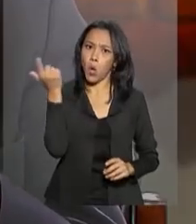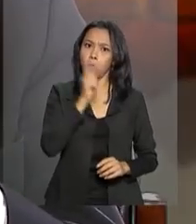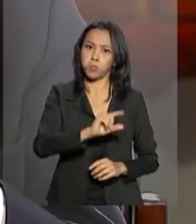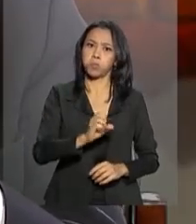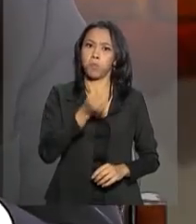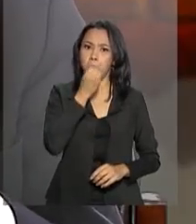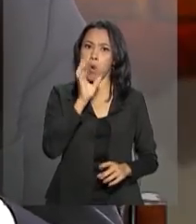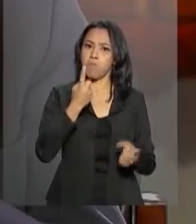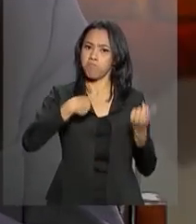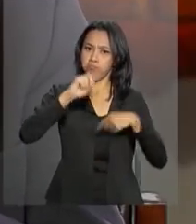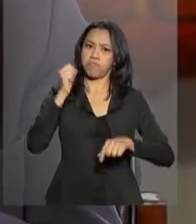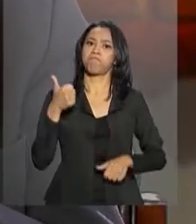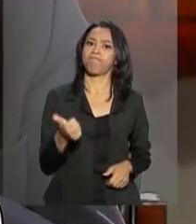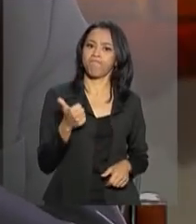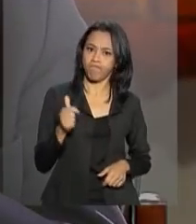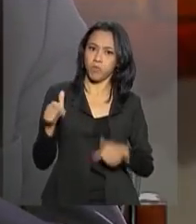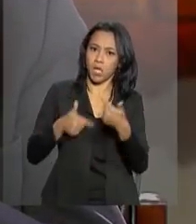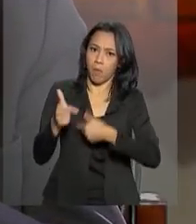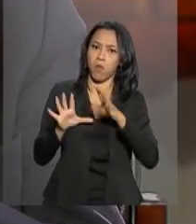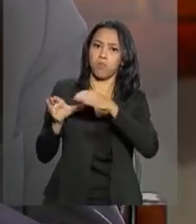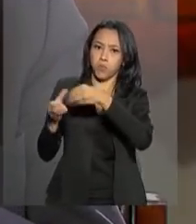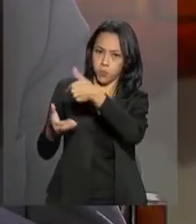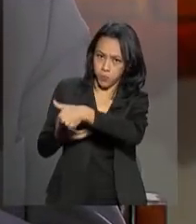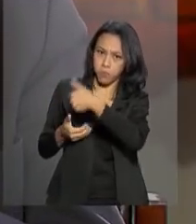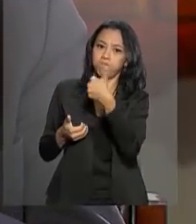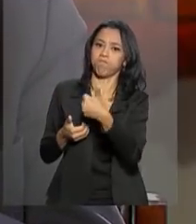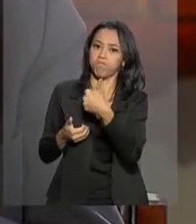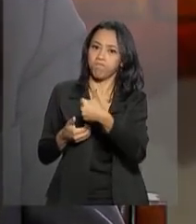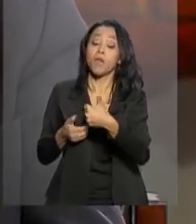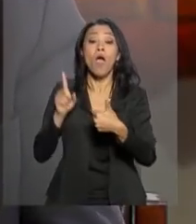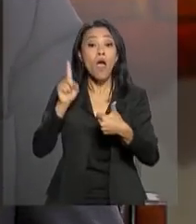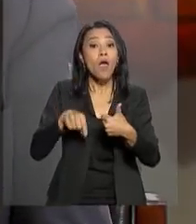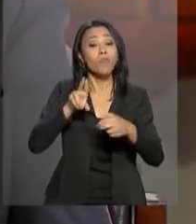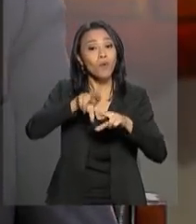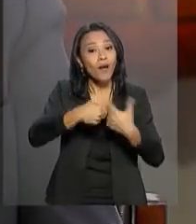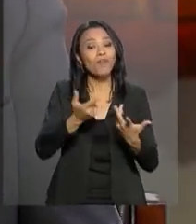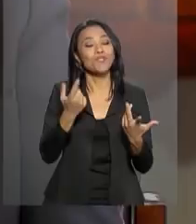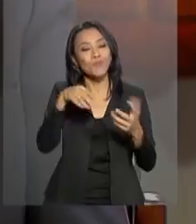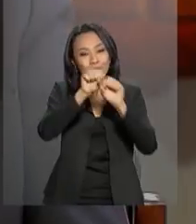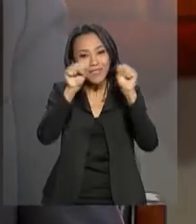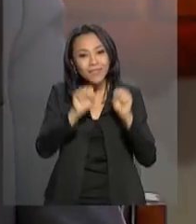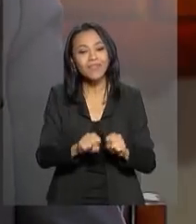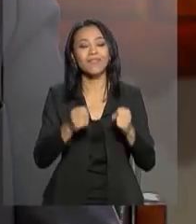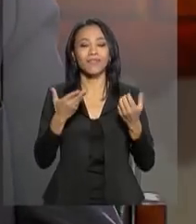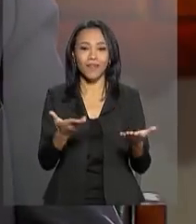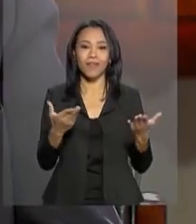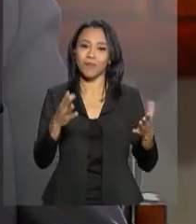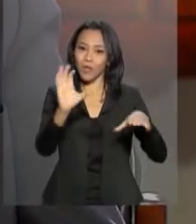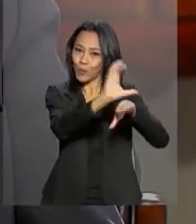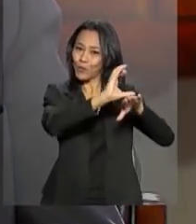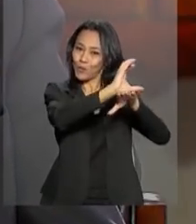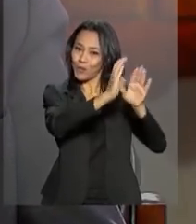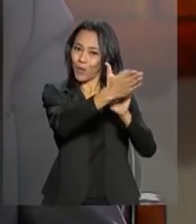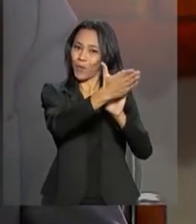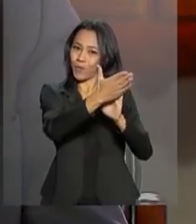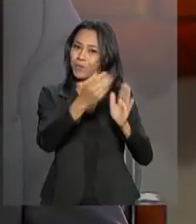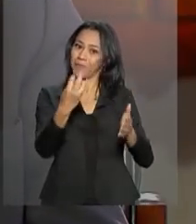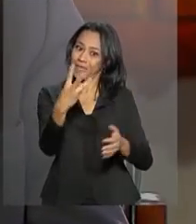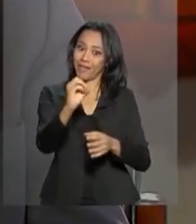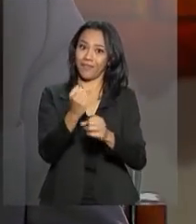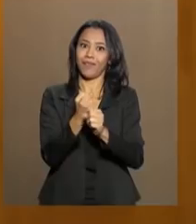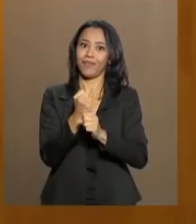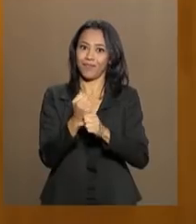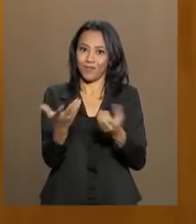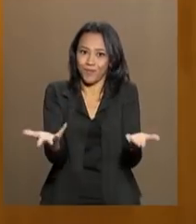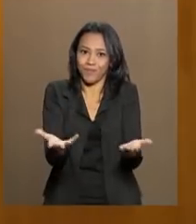Então, isso tudo, eu volto a dizer, é fruto do nosso sistema constitucional que está comemorando os 30 anos.